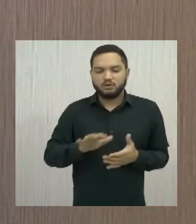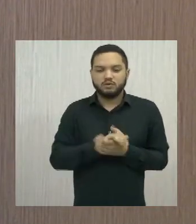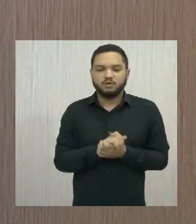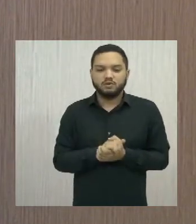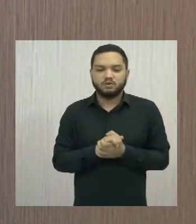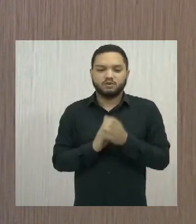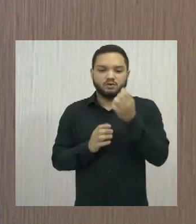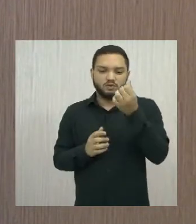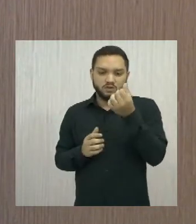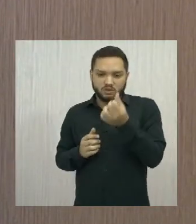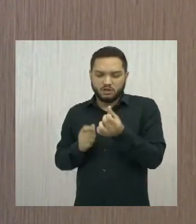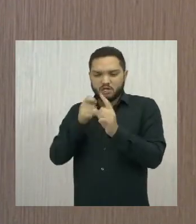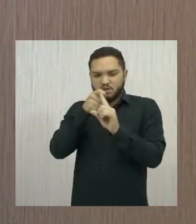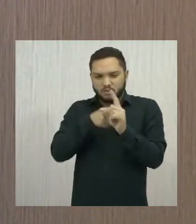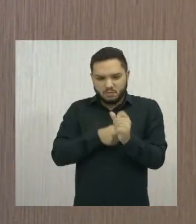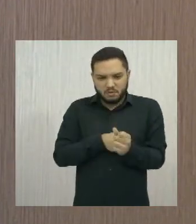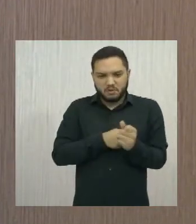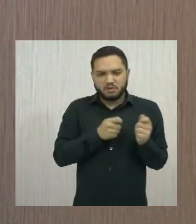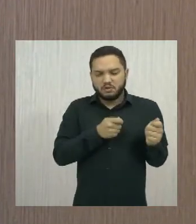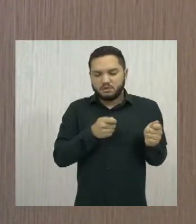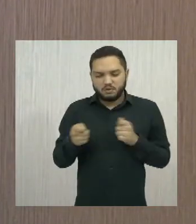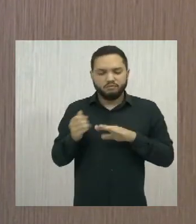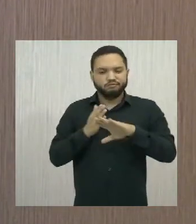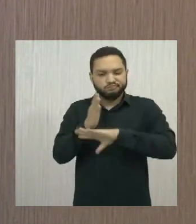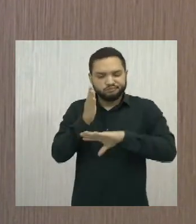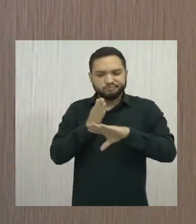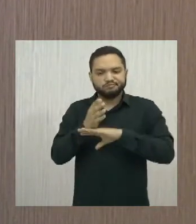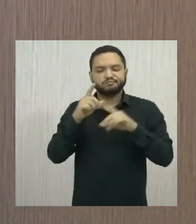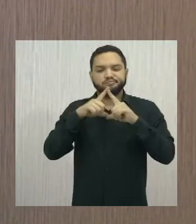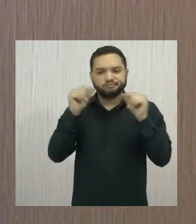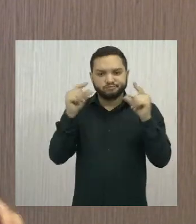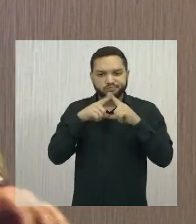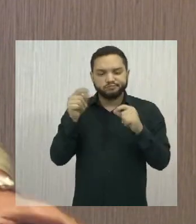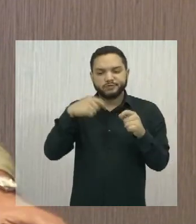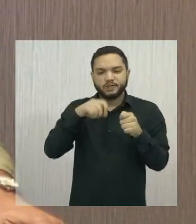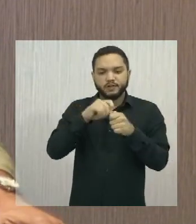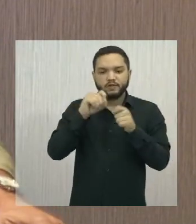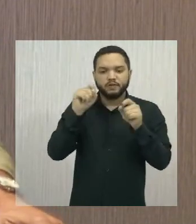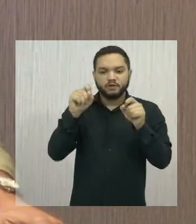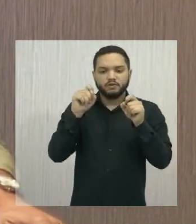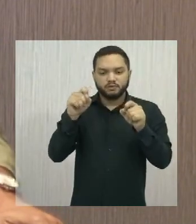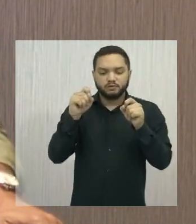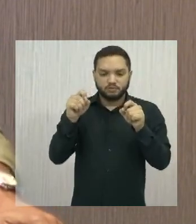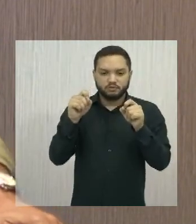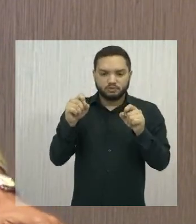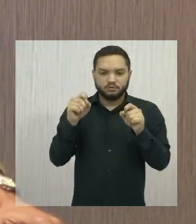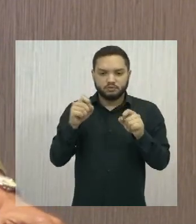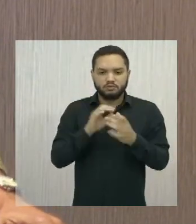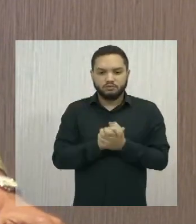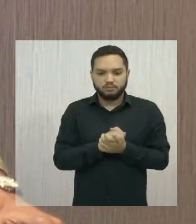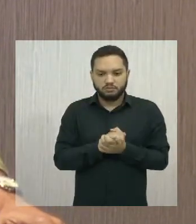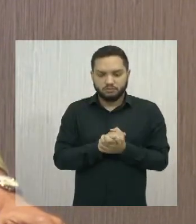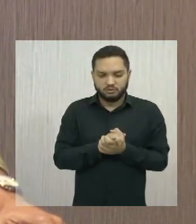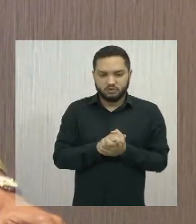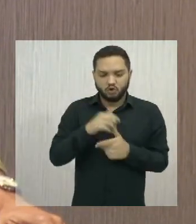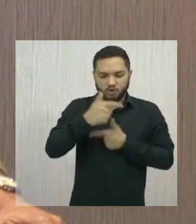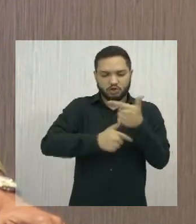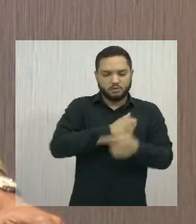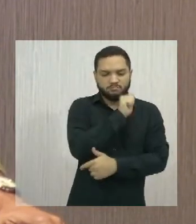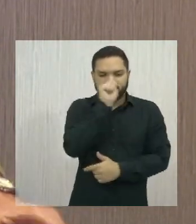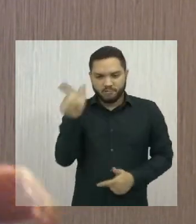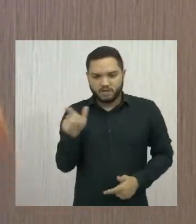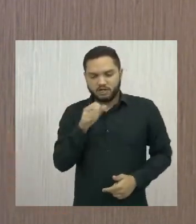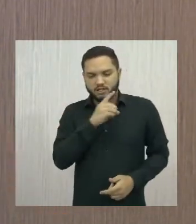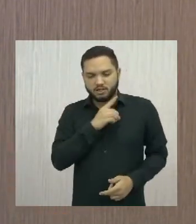6 meses seguidos. E em 6 meses, nós fizemos o que muito deputado federal não faz em 4 mandatos. Aprovamos uma